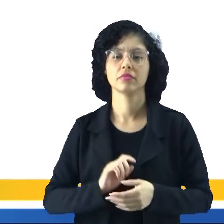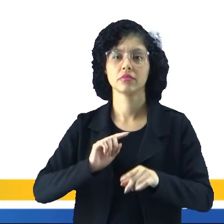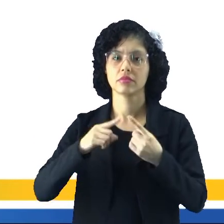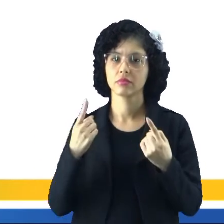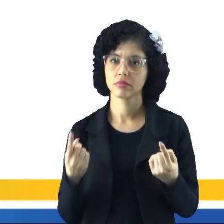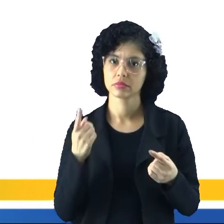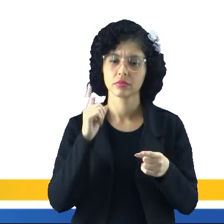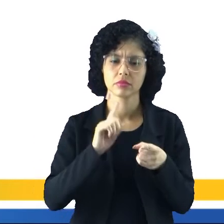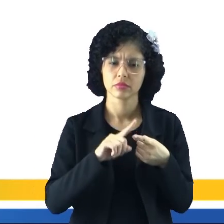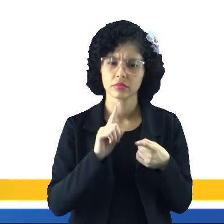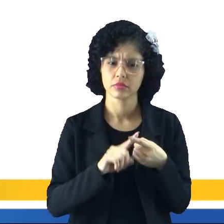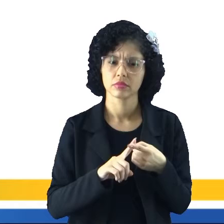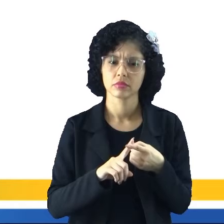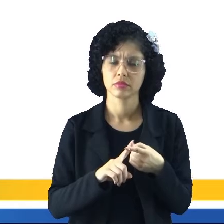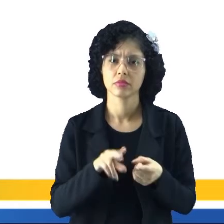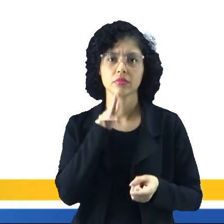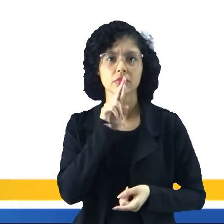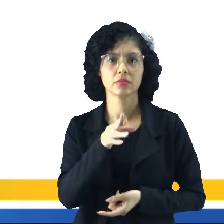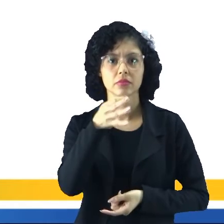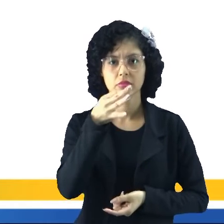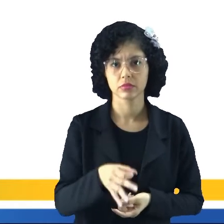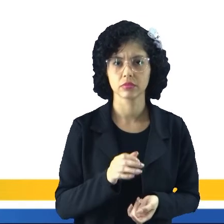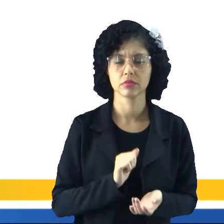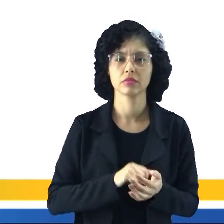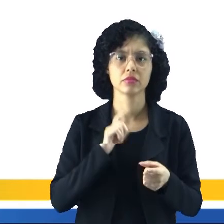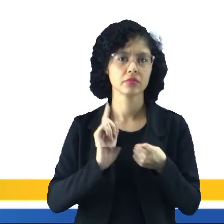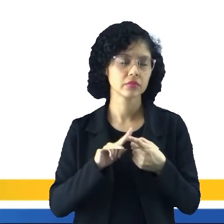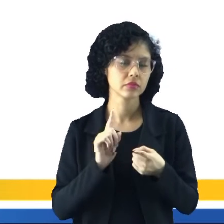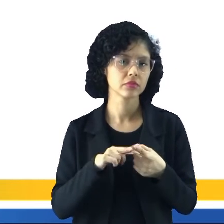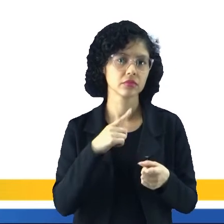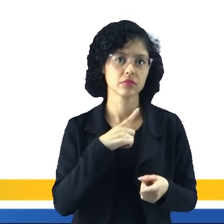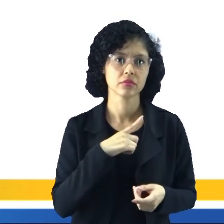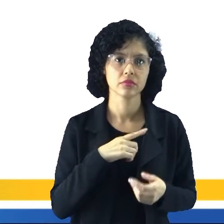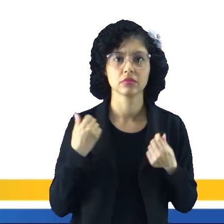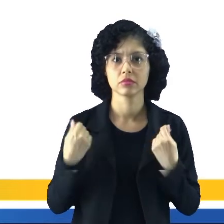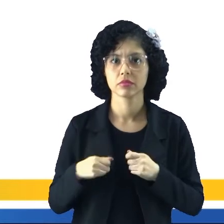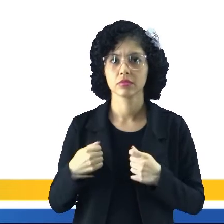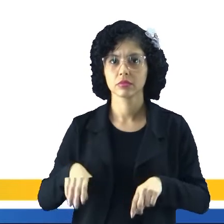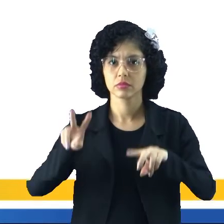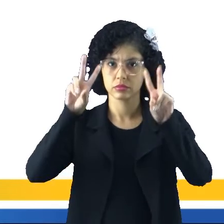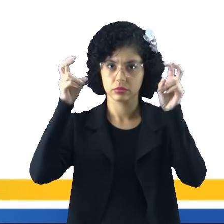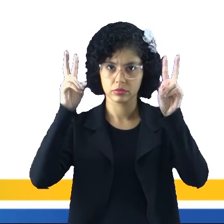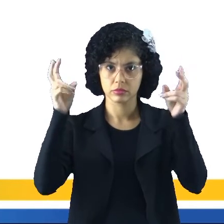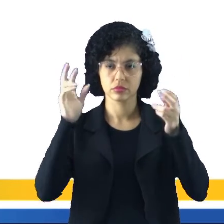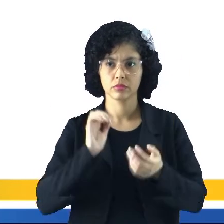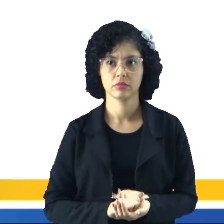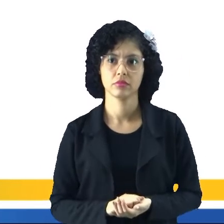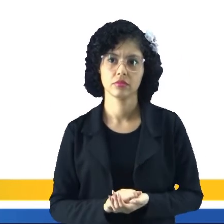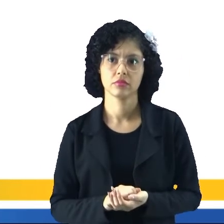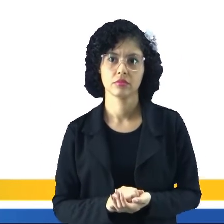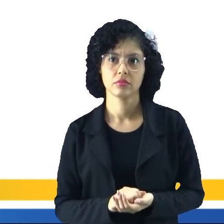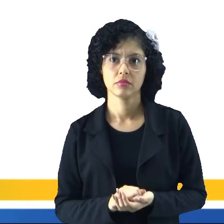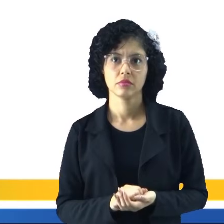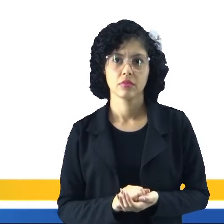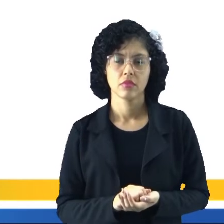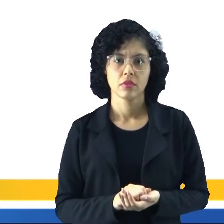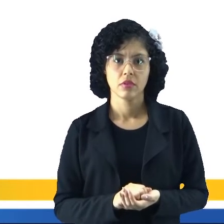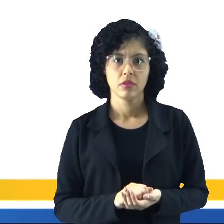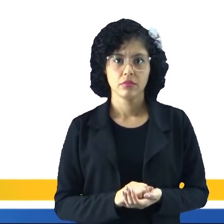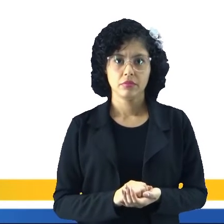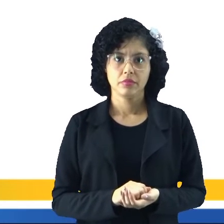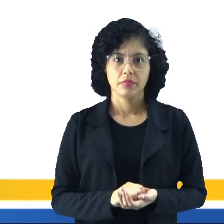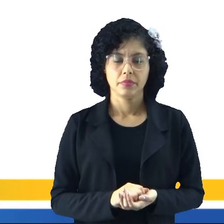aí, por que não ser a resposta certa? Porque justamente a gente tem que entender a temática maior, a central. Ou seja,